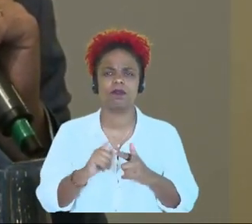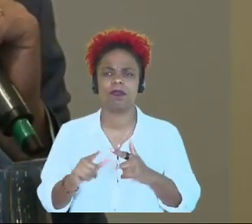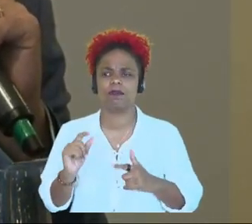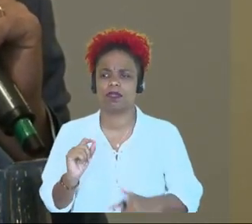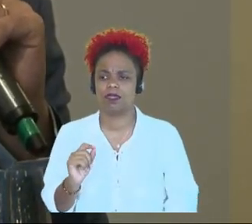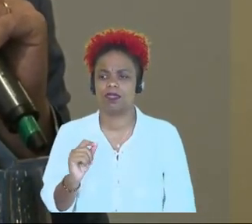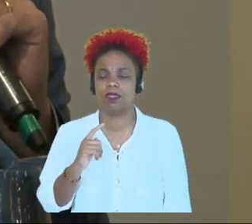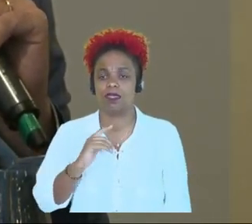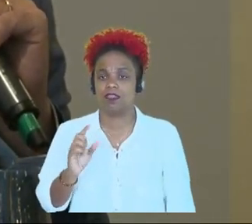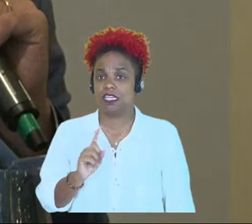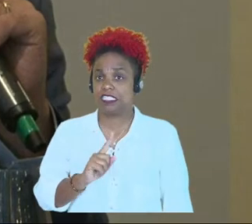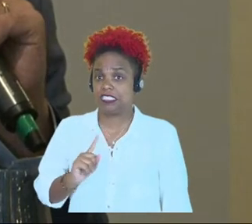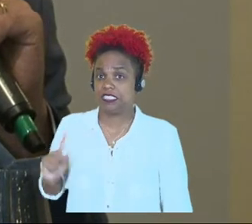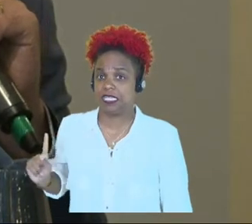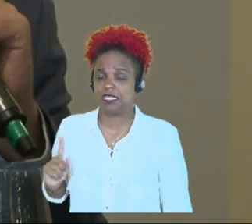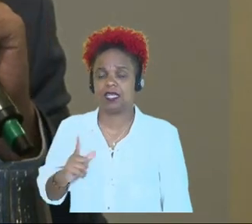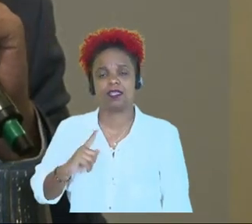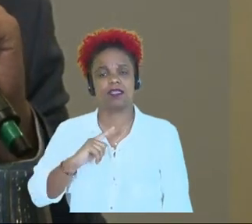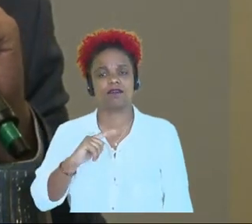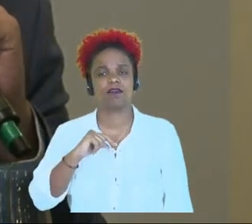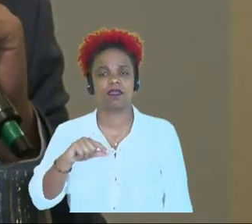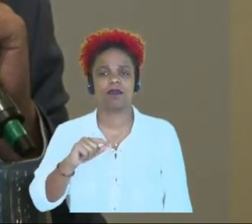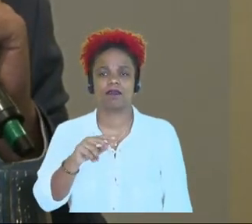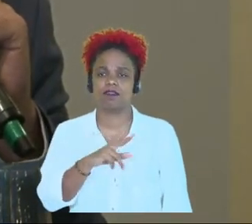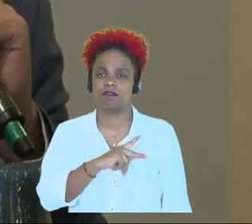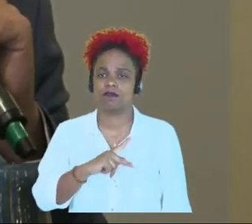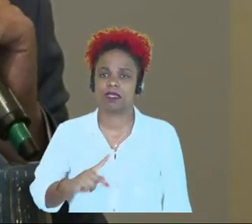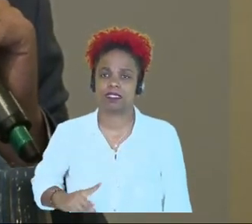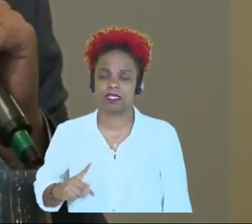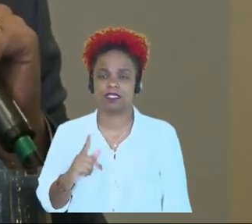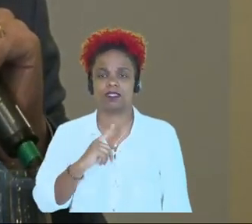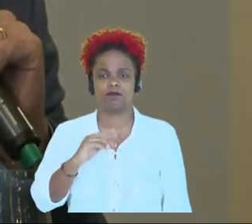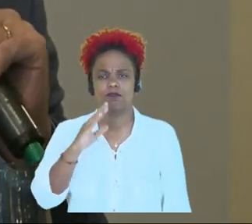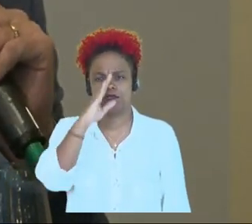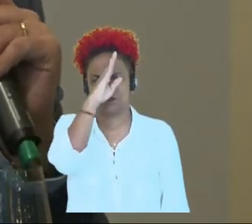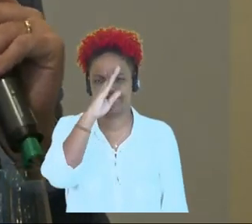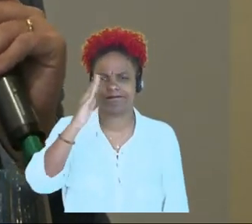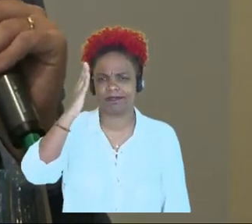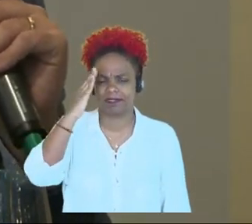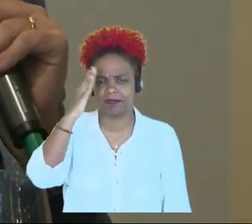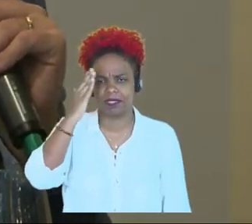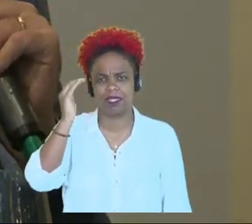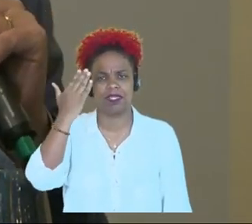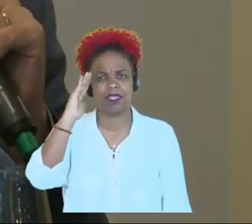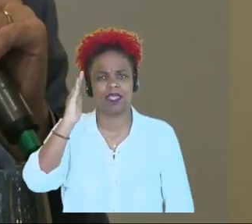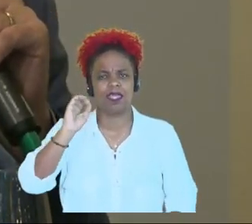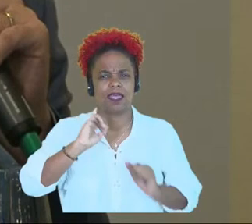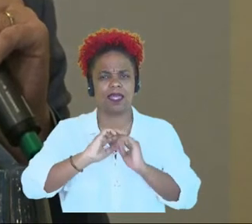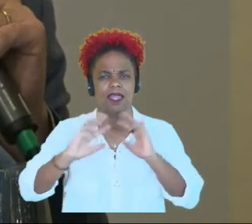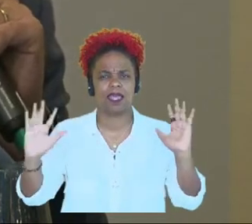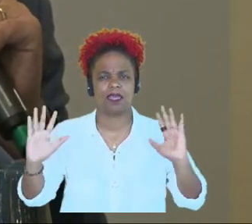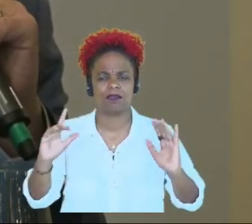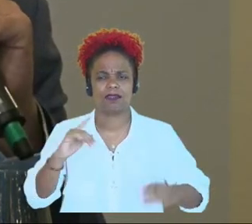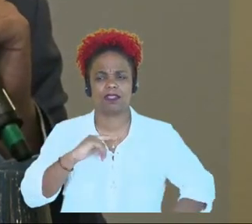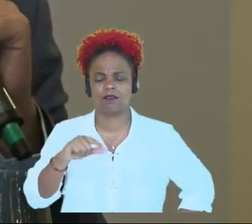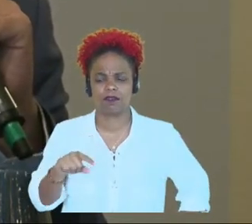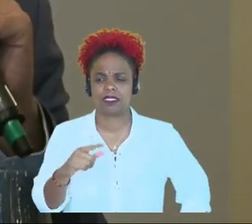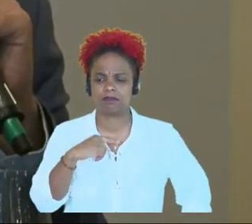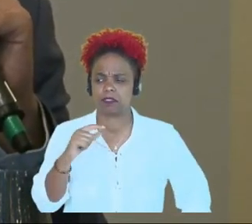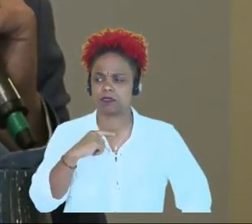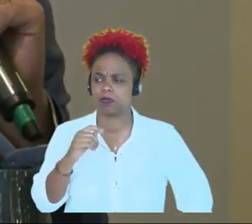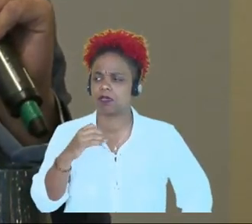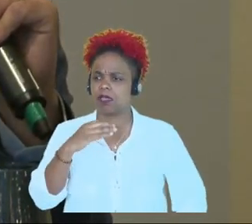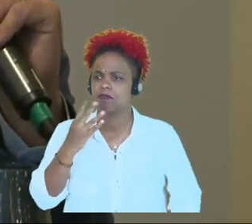extrema-direita, no caso brasileiro, representada pelo presidente Bolsonaro, ela soube entender quem estava fora do jogo,